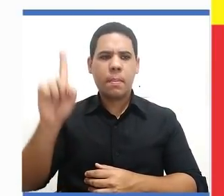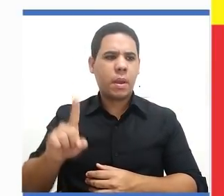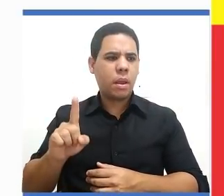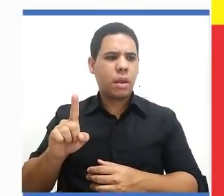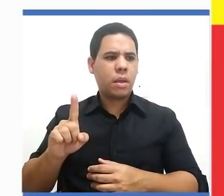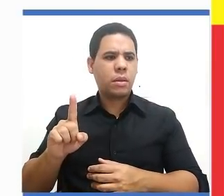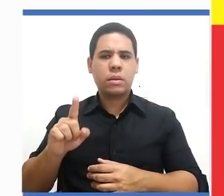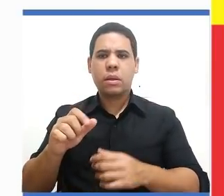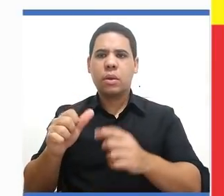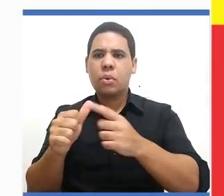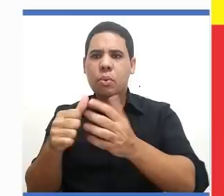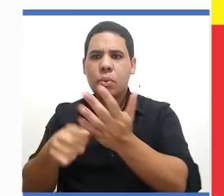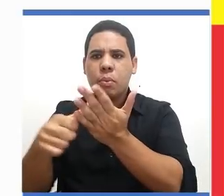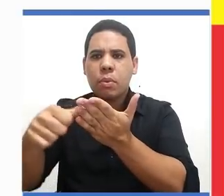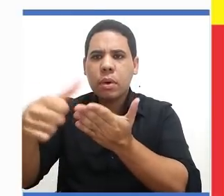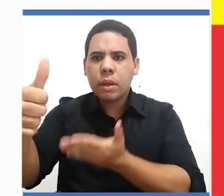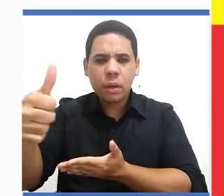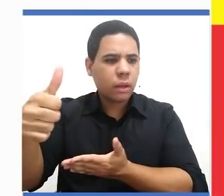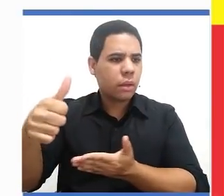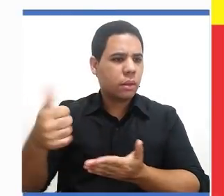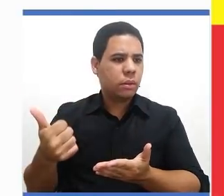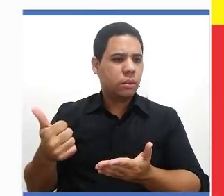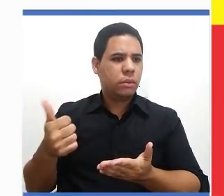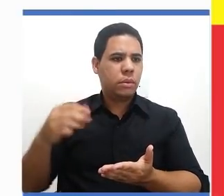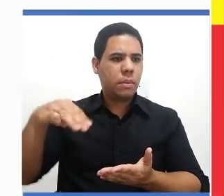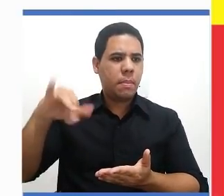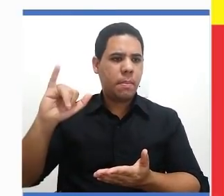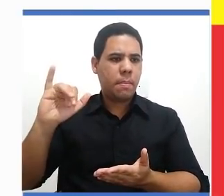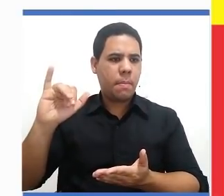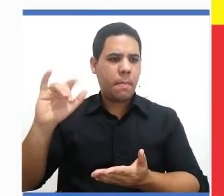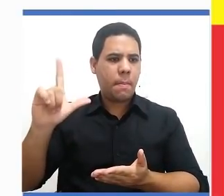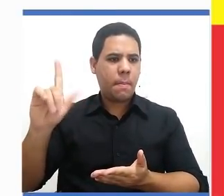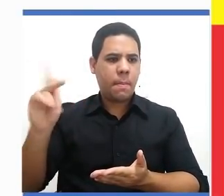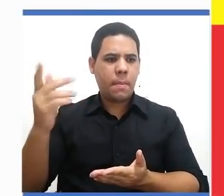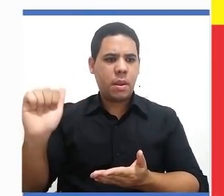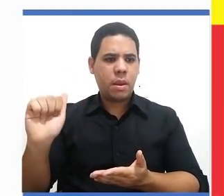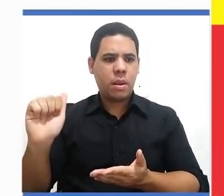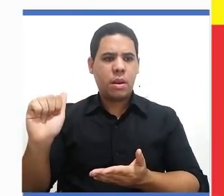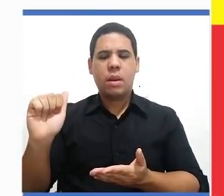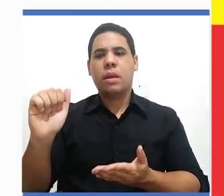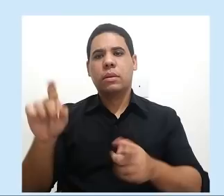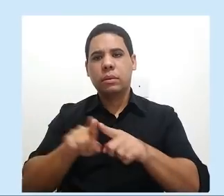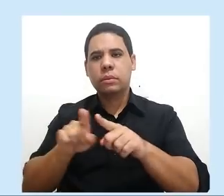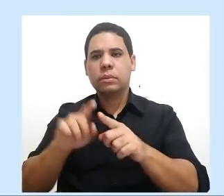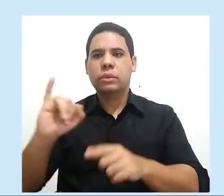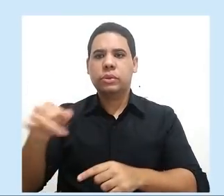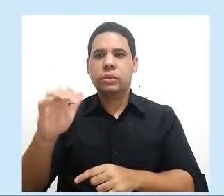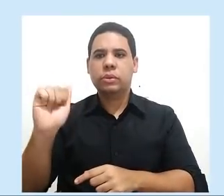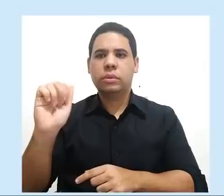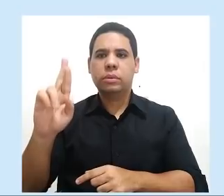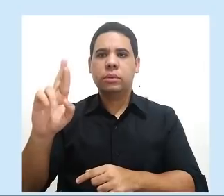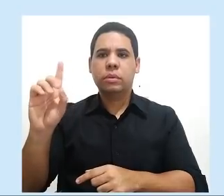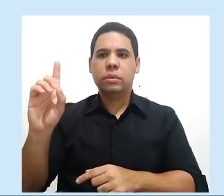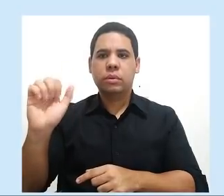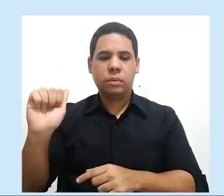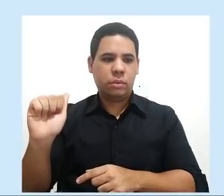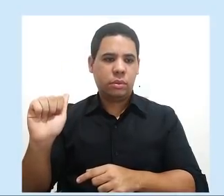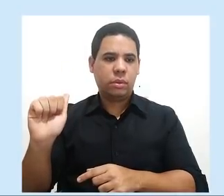milha. A gente não viu, a gente viu o nó e a jarda também. Então, também pode ser usadas